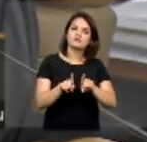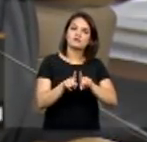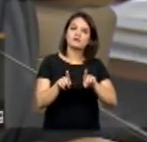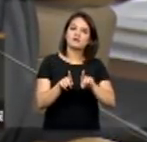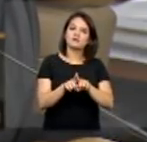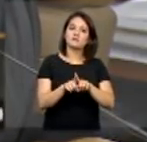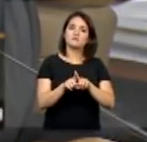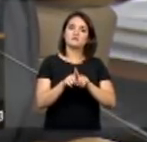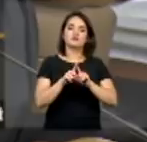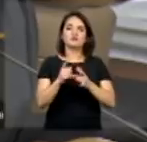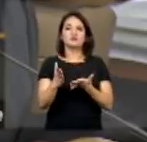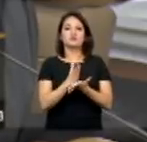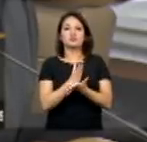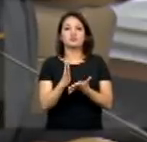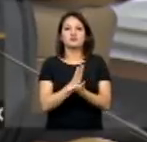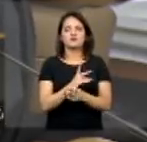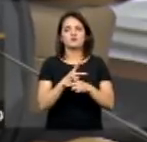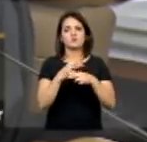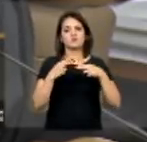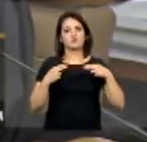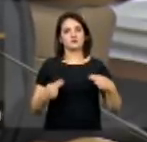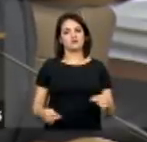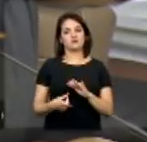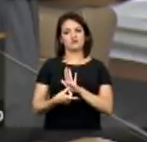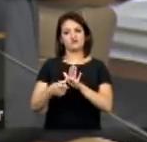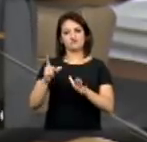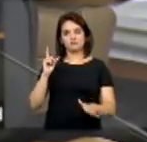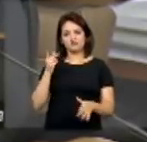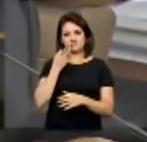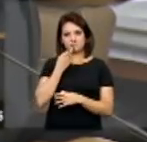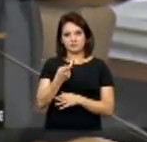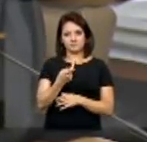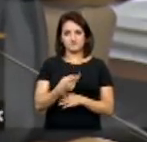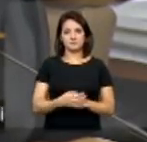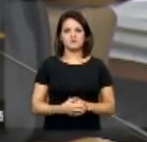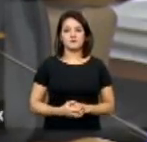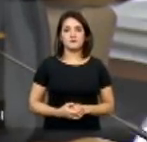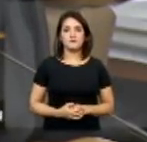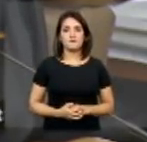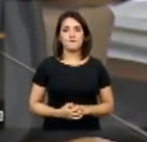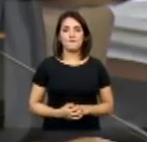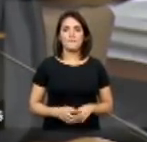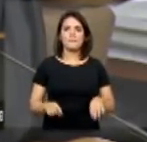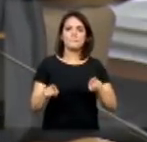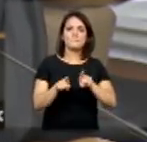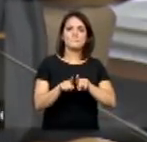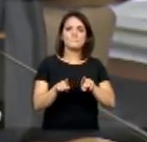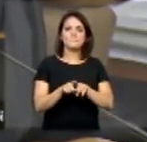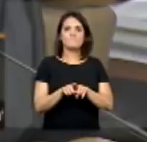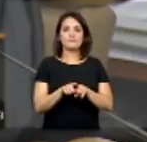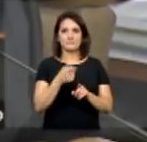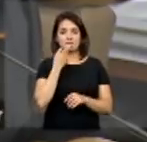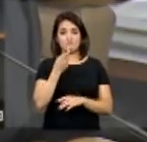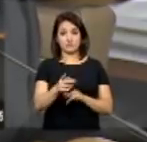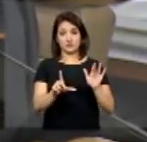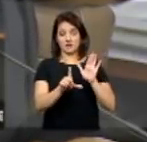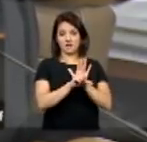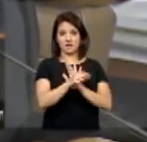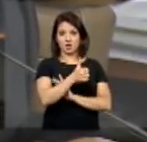sanção premial previamente estipulado ponto aqui que a lei 12 850